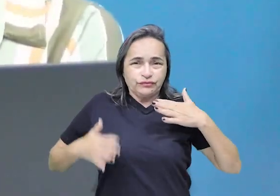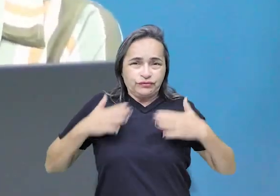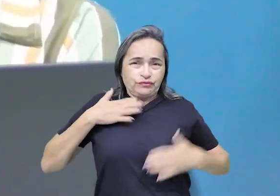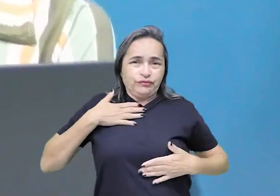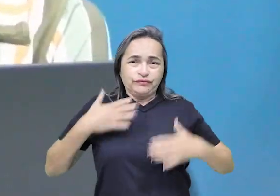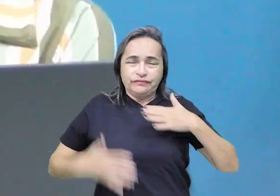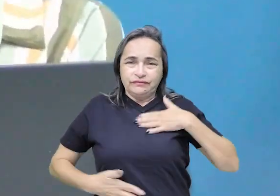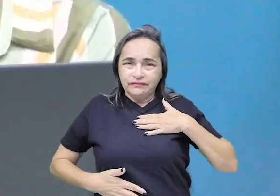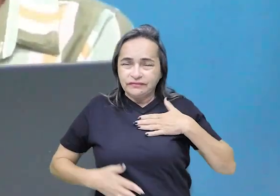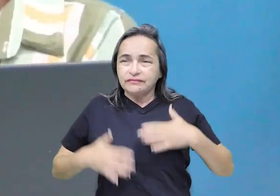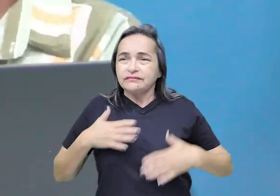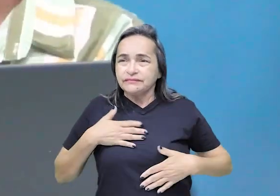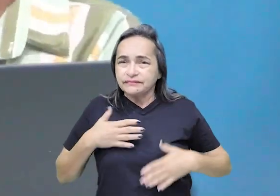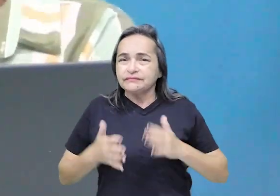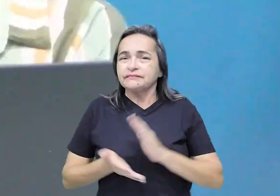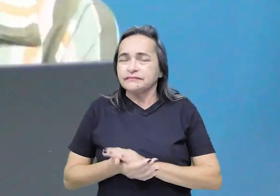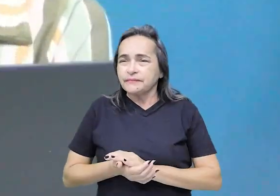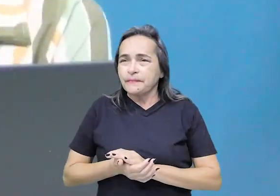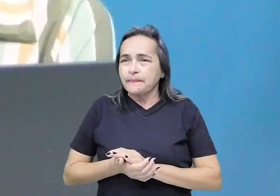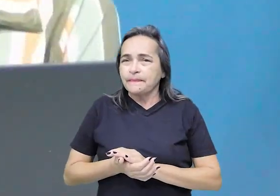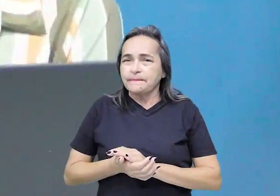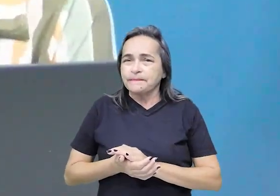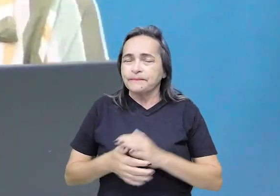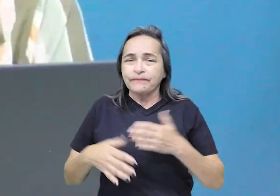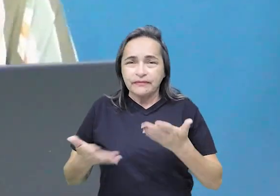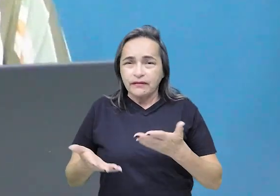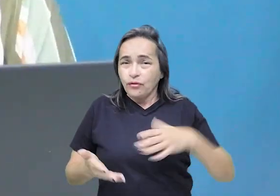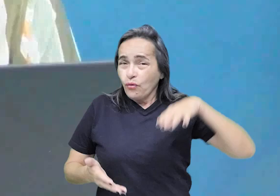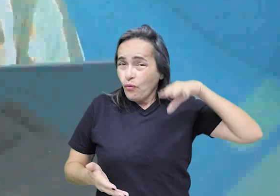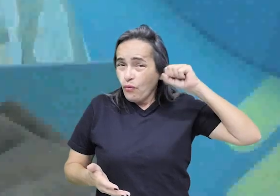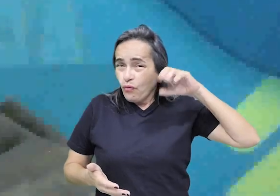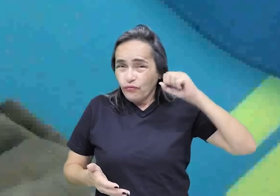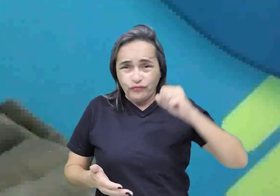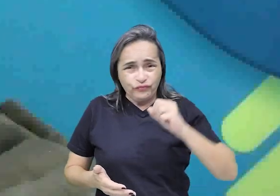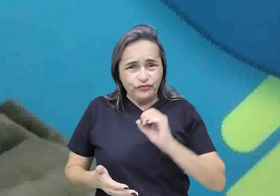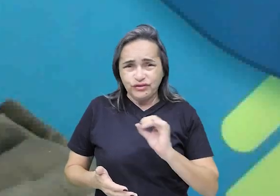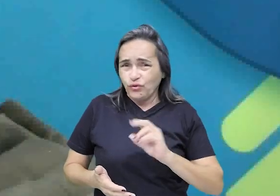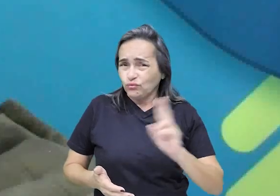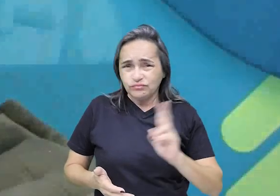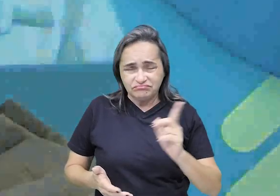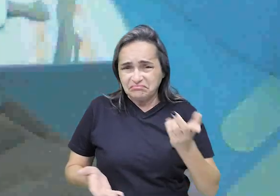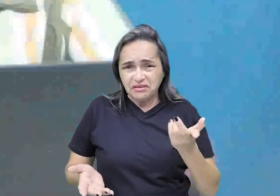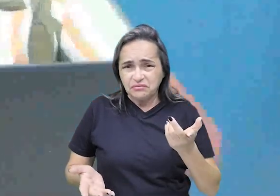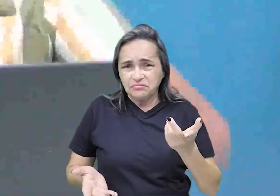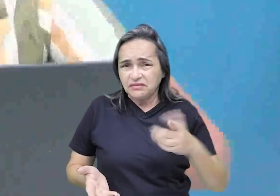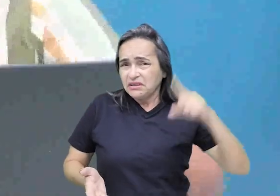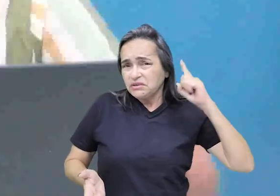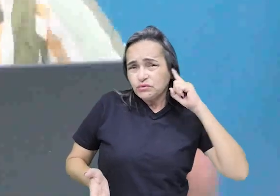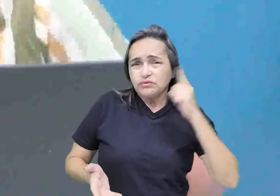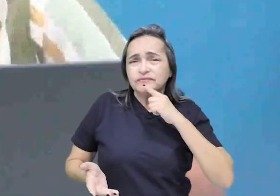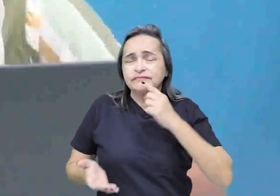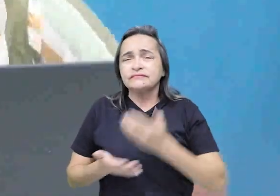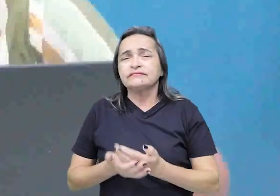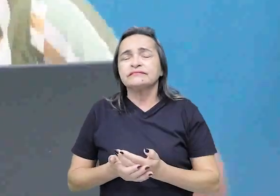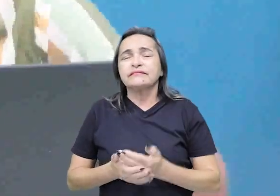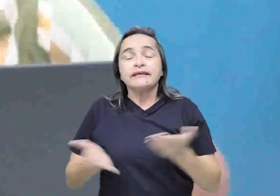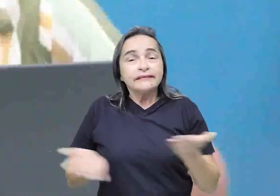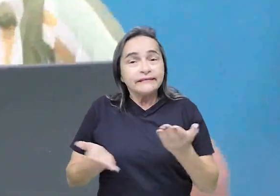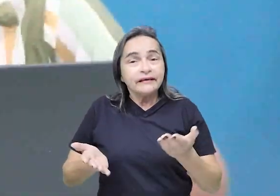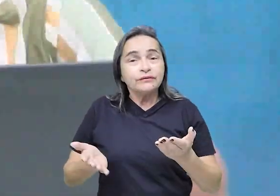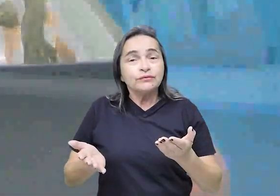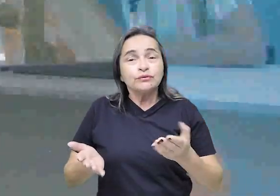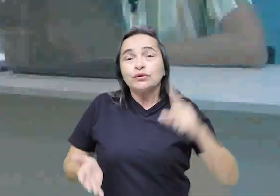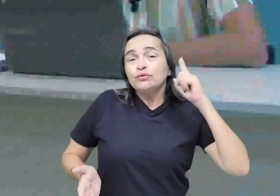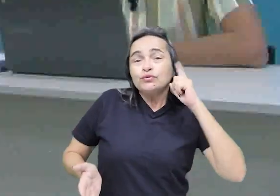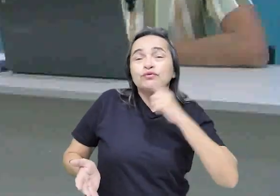A atenção que se dá a ouvir ou não caberia nesse nosso diálogo. Não caberia nesse Então, sigamos tentando definir o que é surdez. Pronto, o